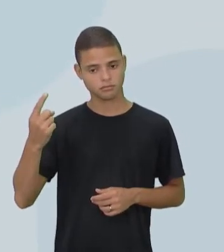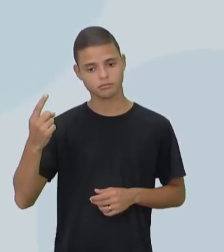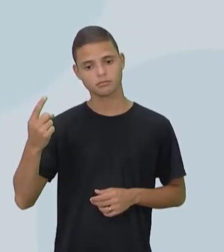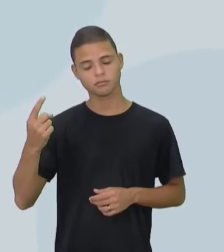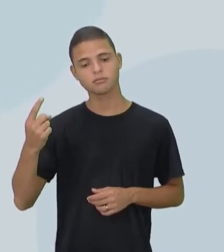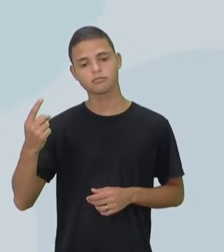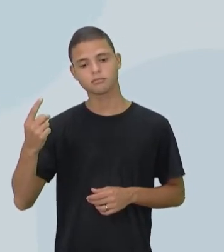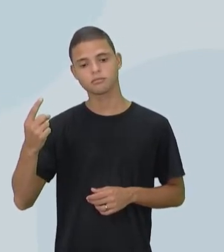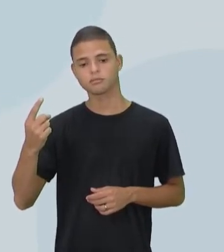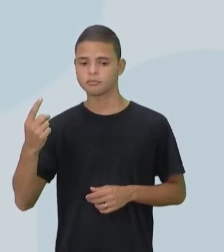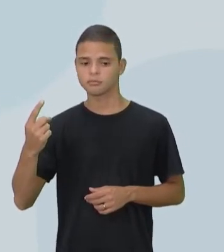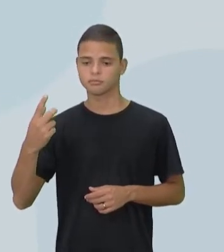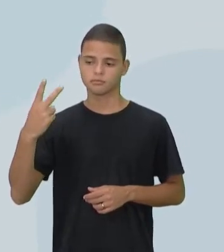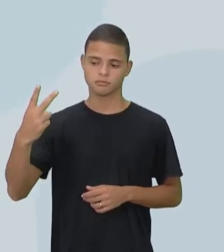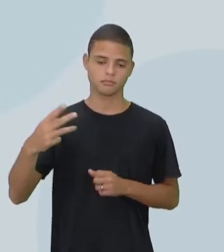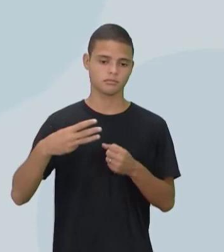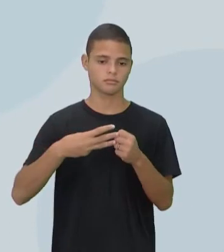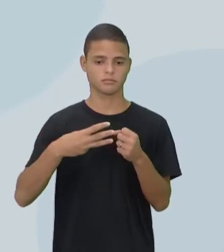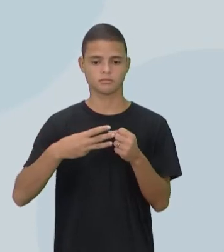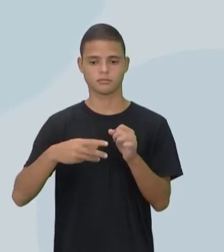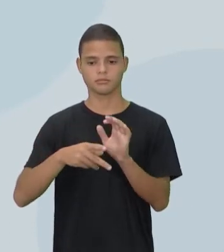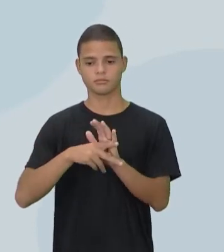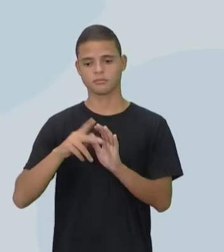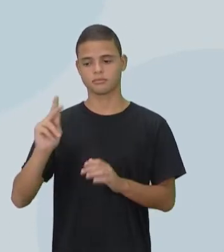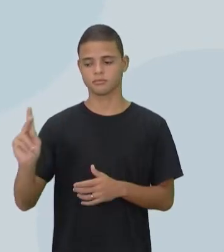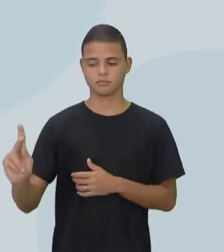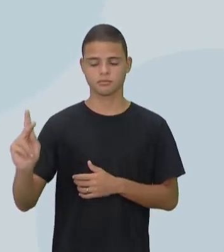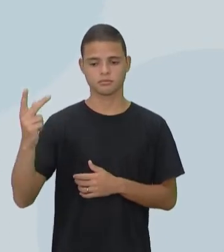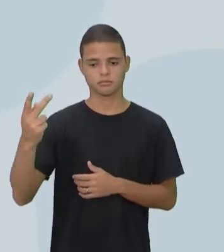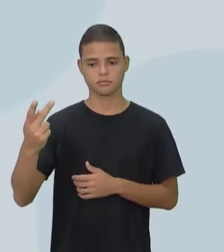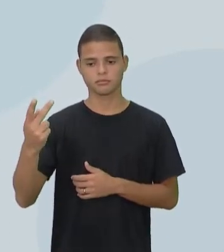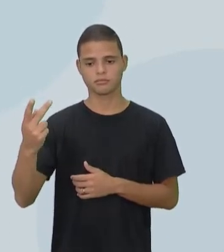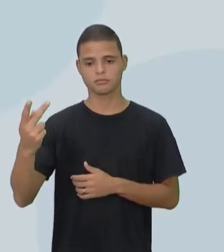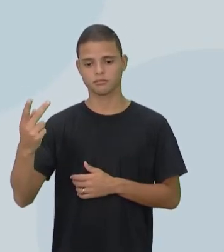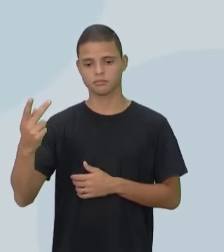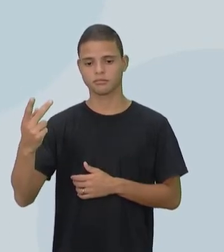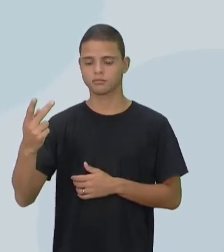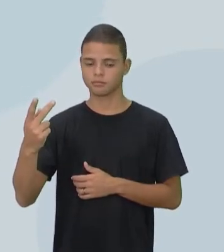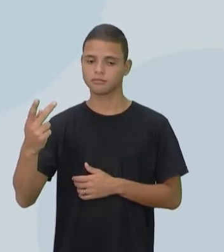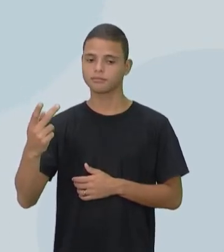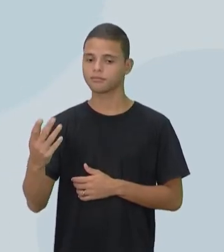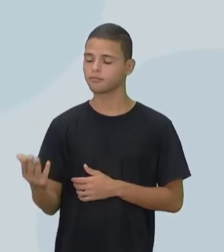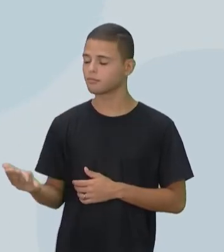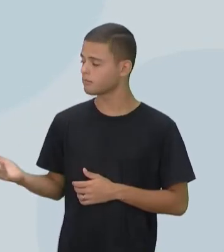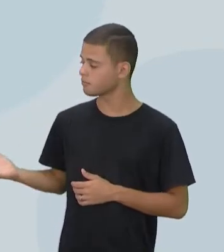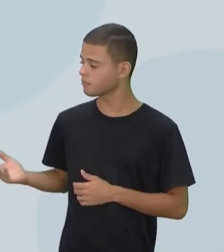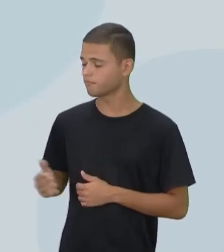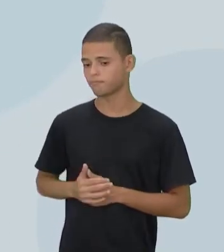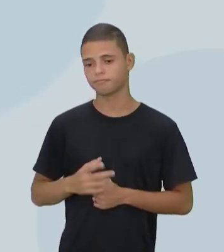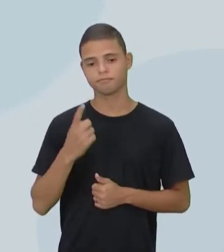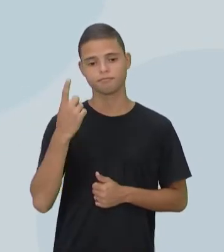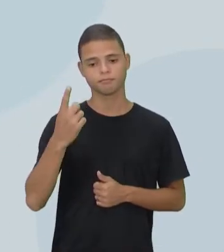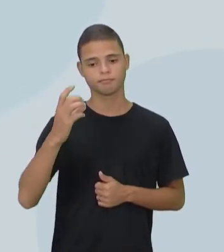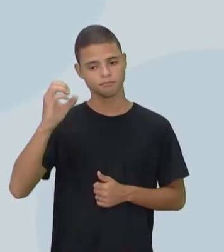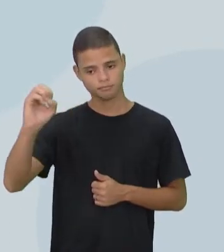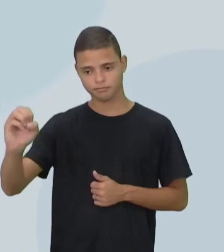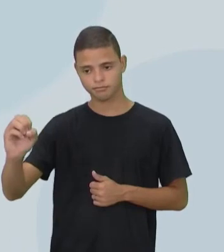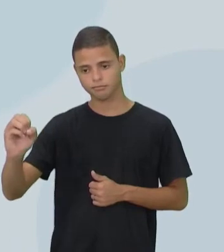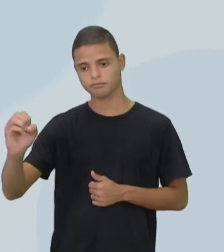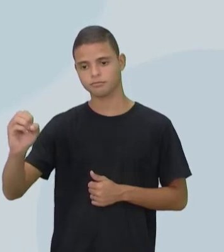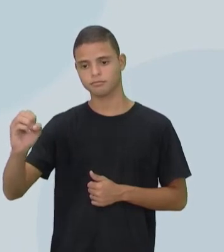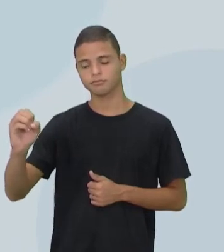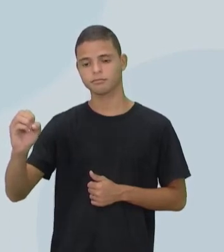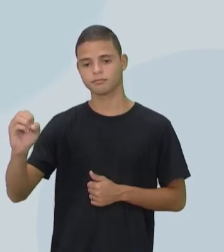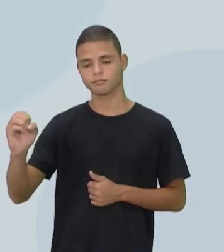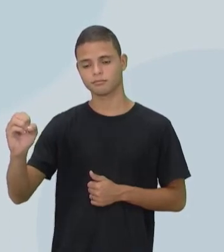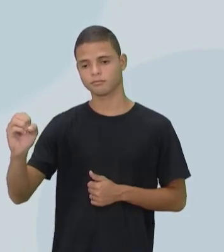que ela contém ali 2 átomos do elemento químico hidrogênio, um átomo do elemento químico oxigênio. Fazendo novamente